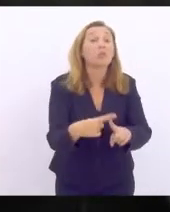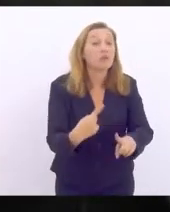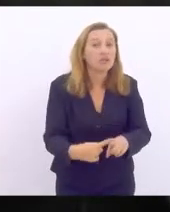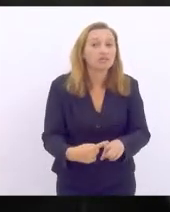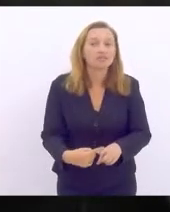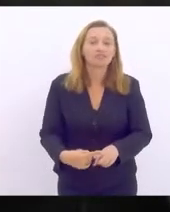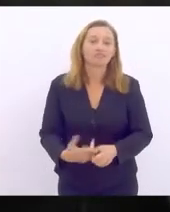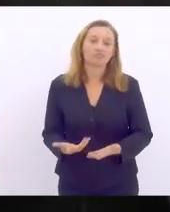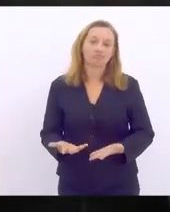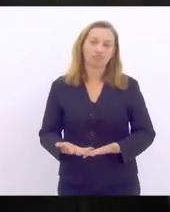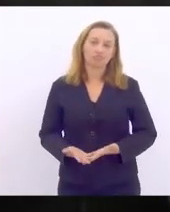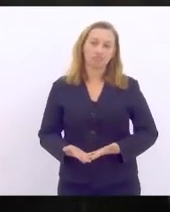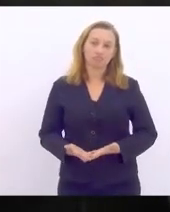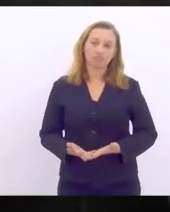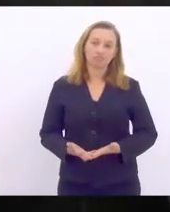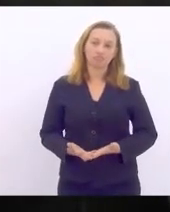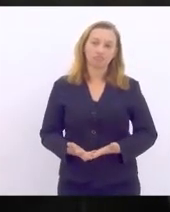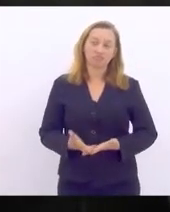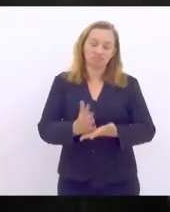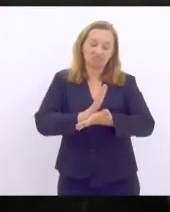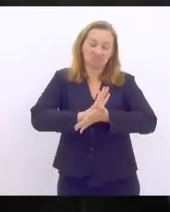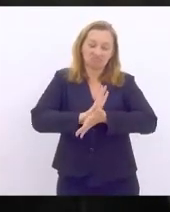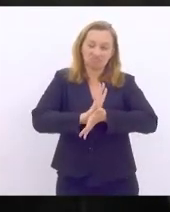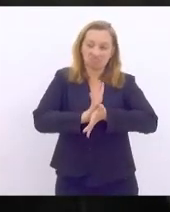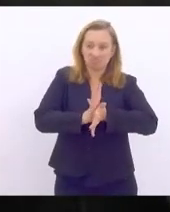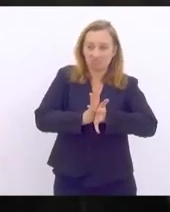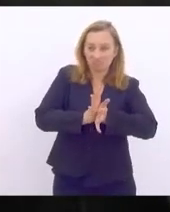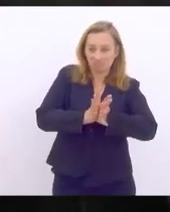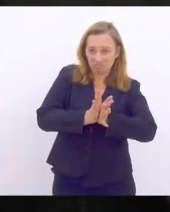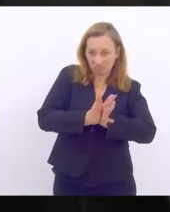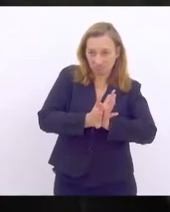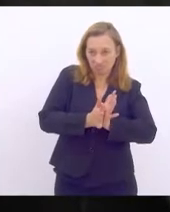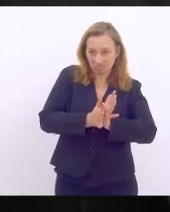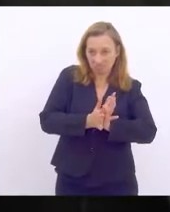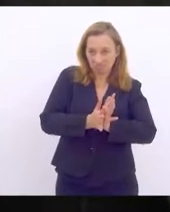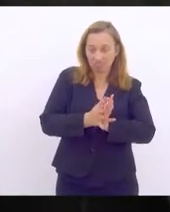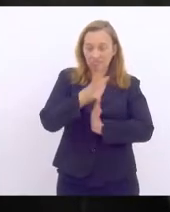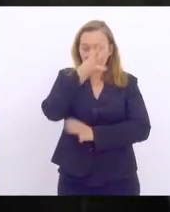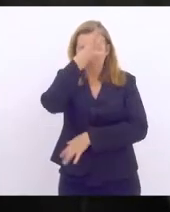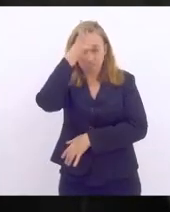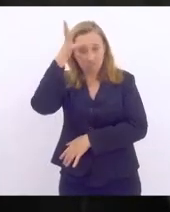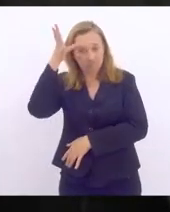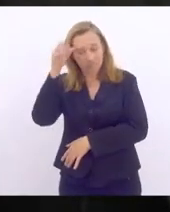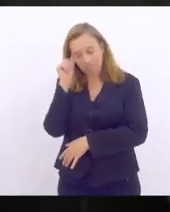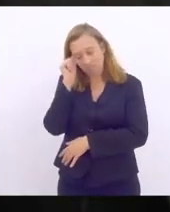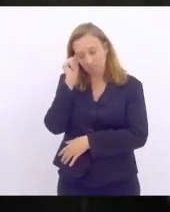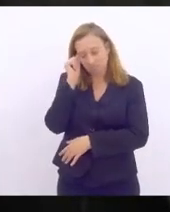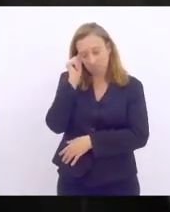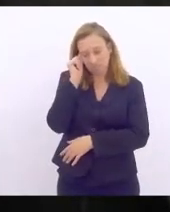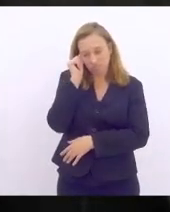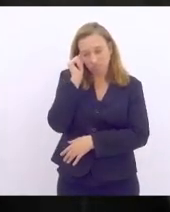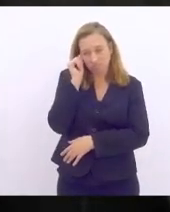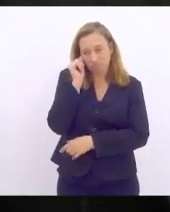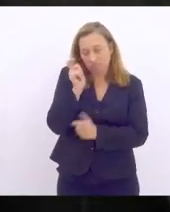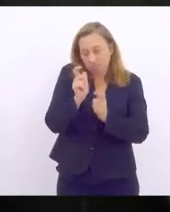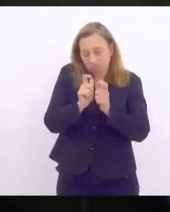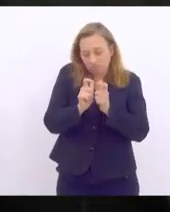a devastação na região Amazônica é